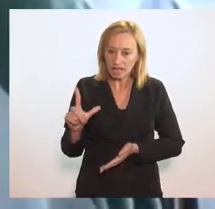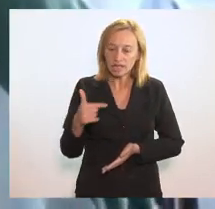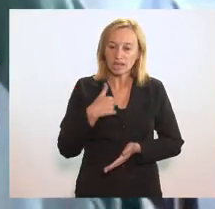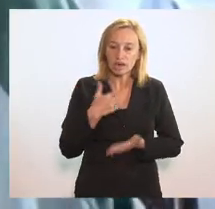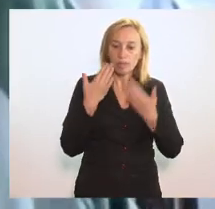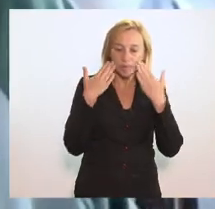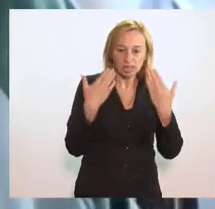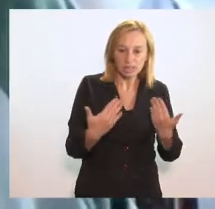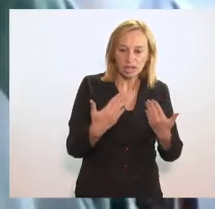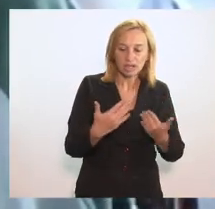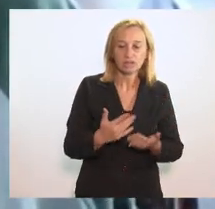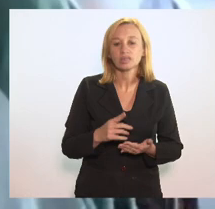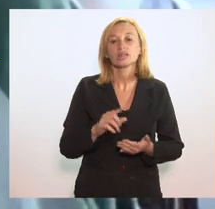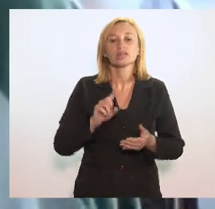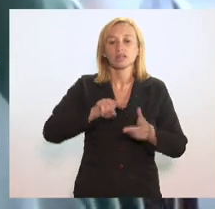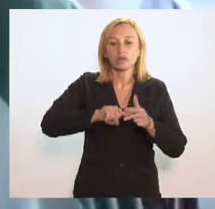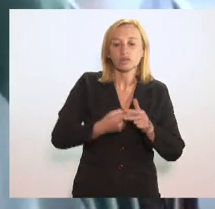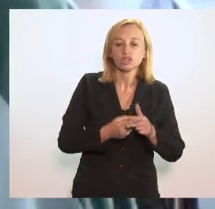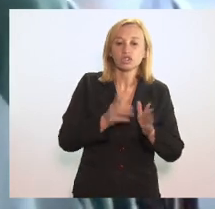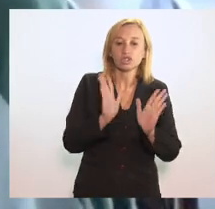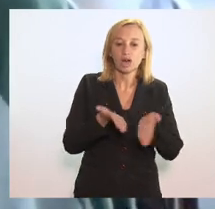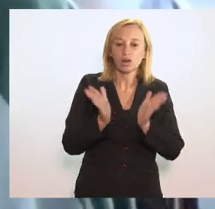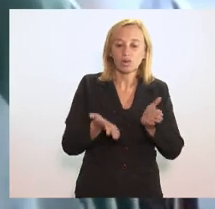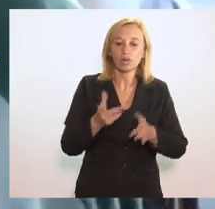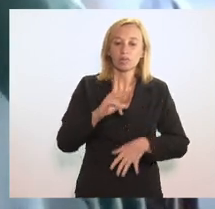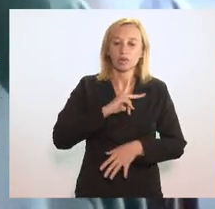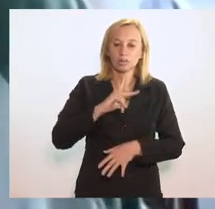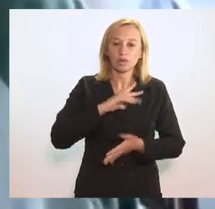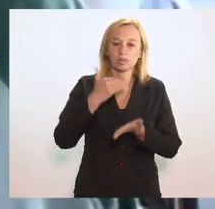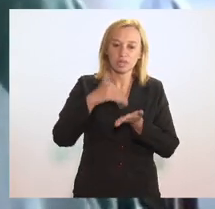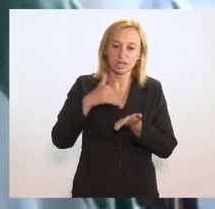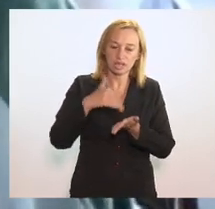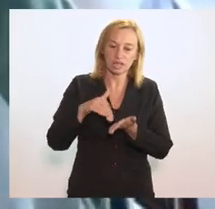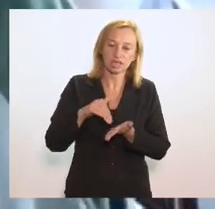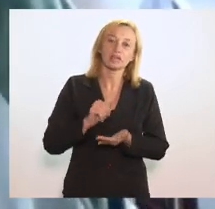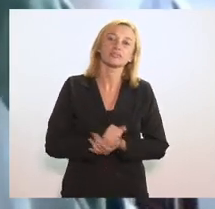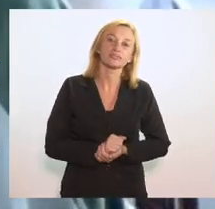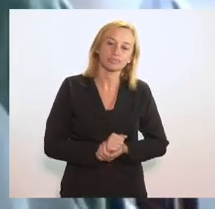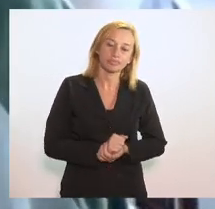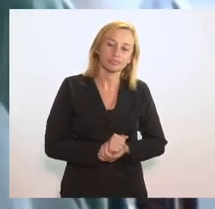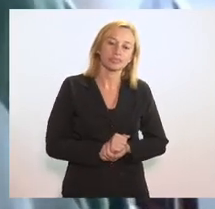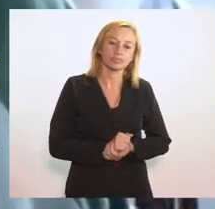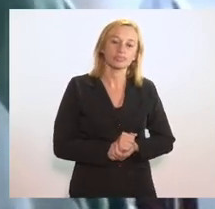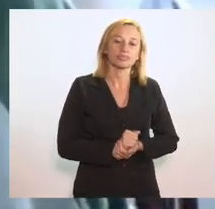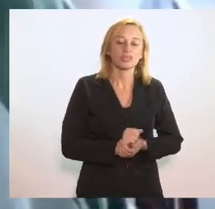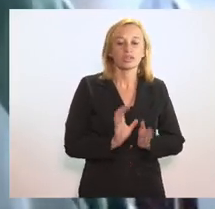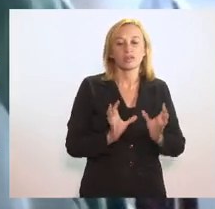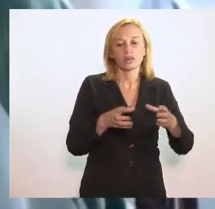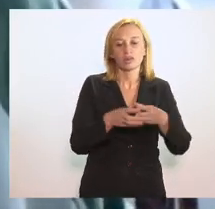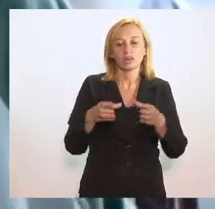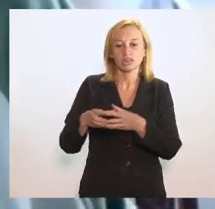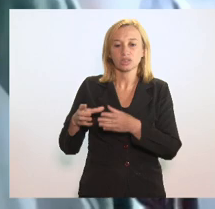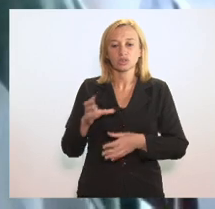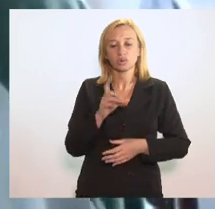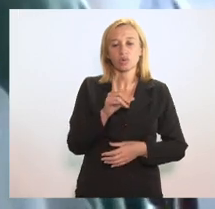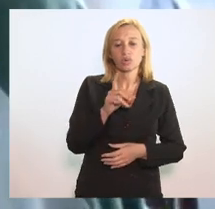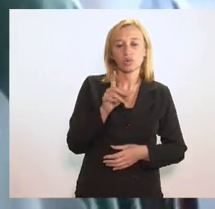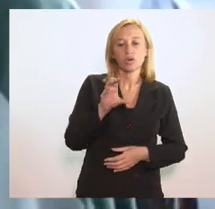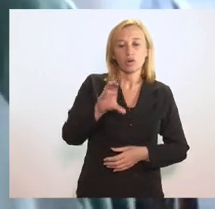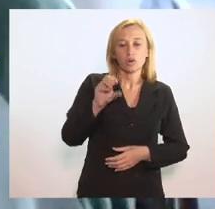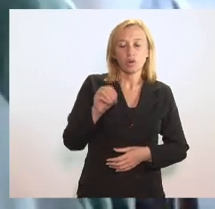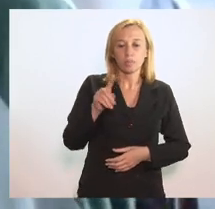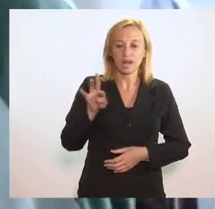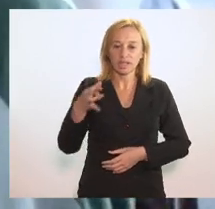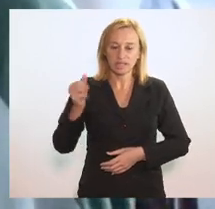ato, que vai ser corrigido agora pelo próprio secretário, depois de ouvir as cooperativas de catadores. Era